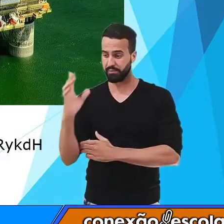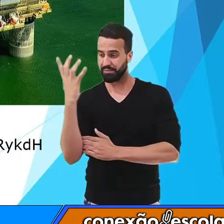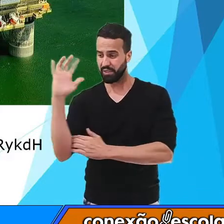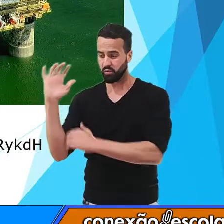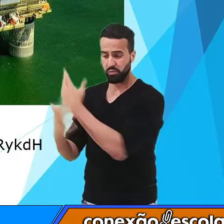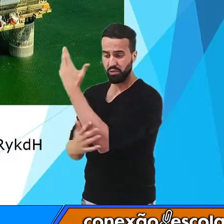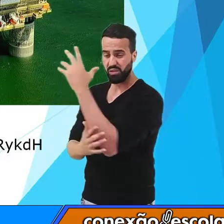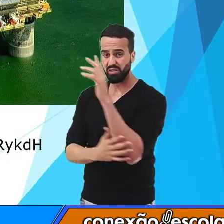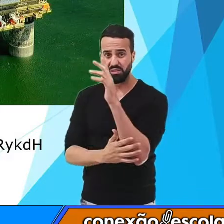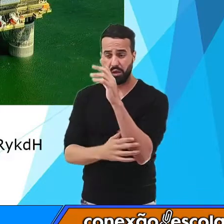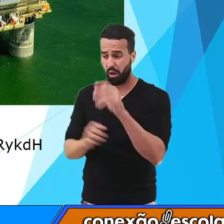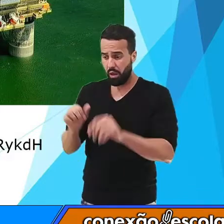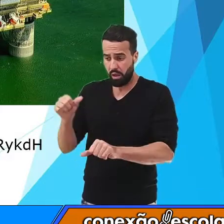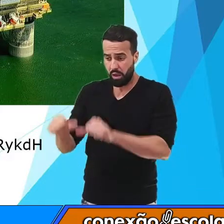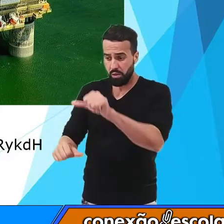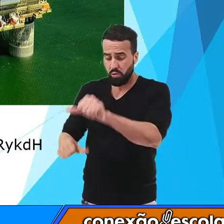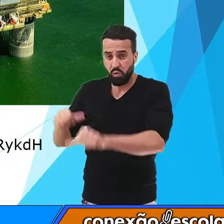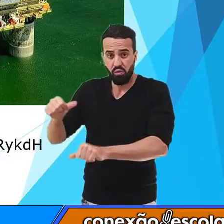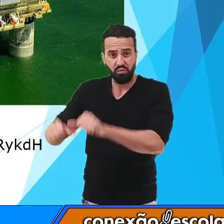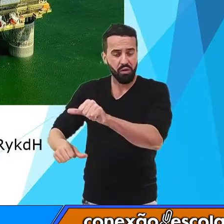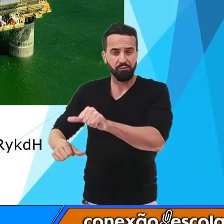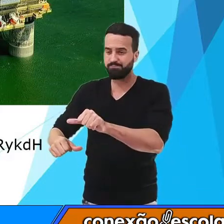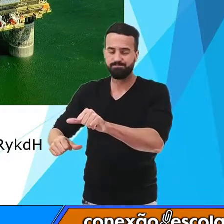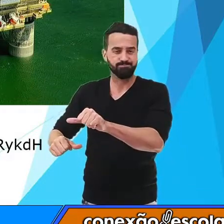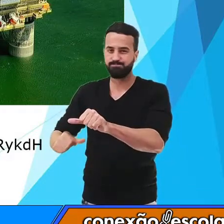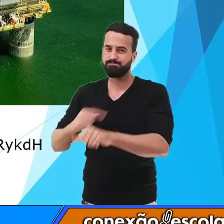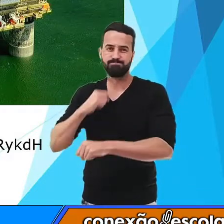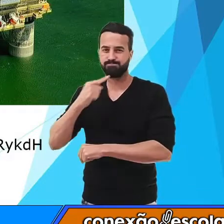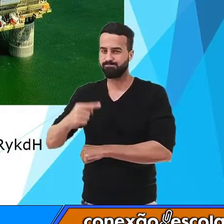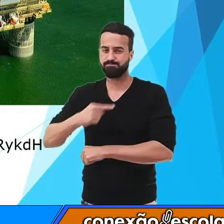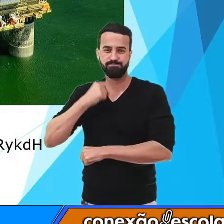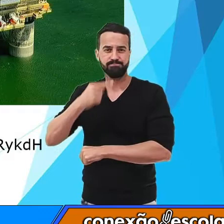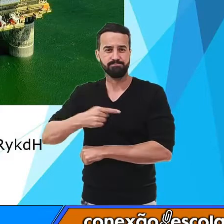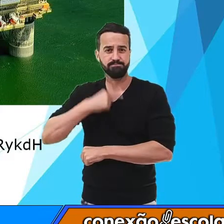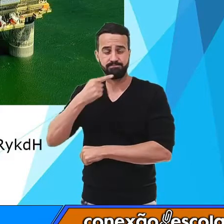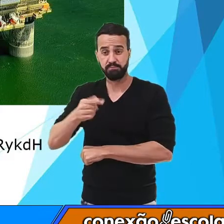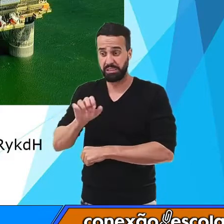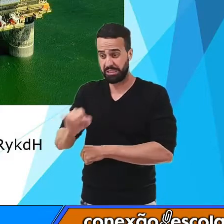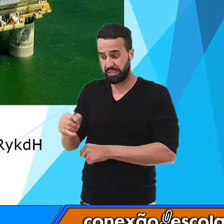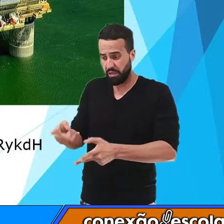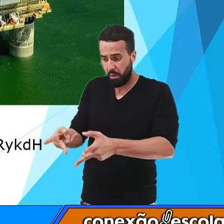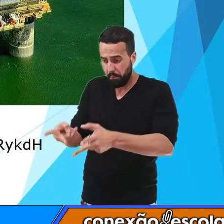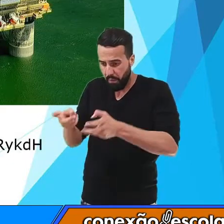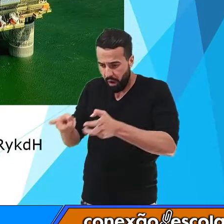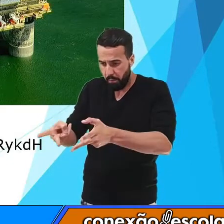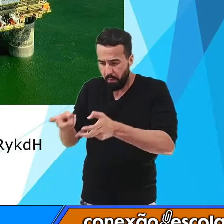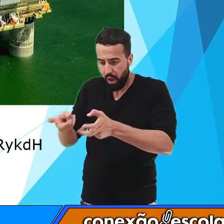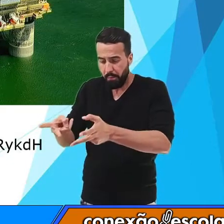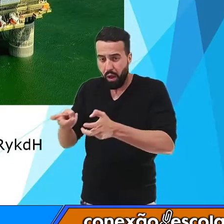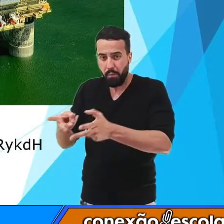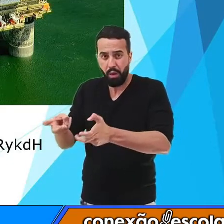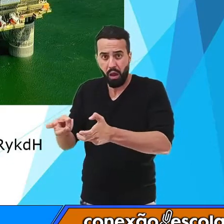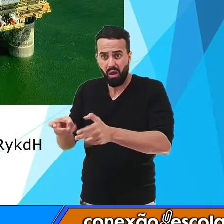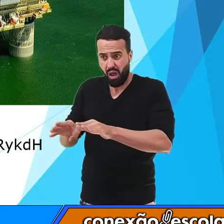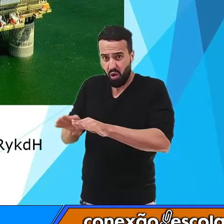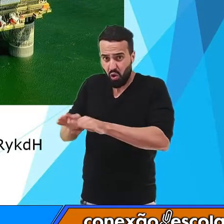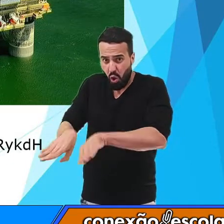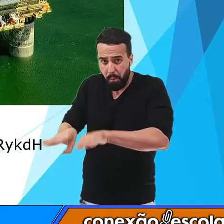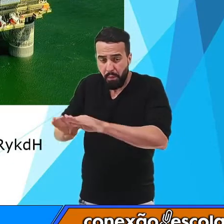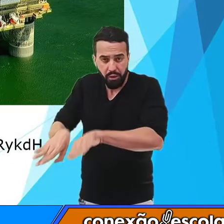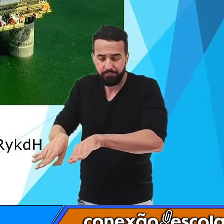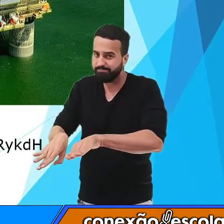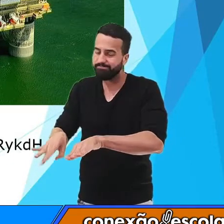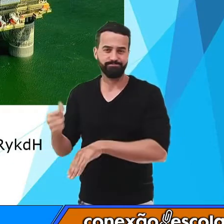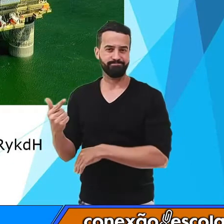consegue repor esses elementos. Uma vez retirados, então eles não serão repostos